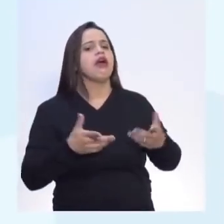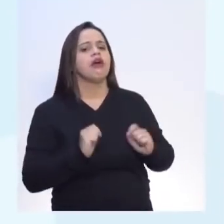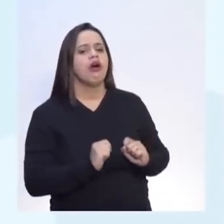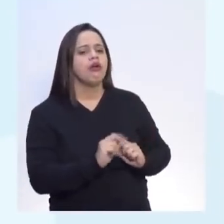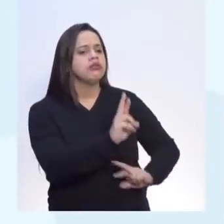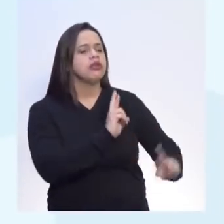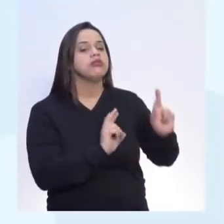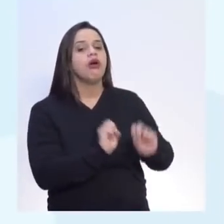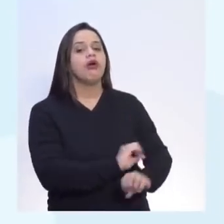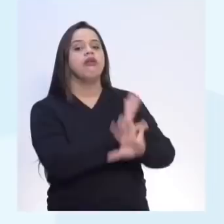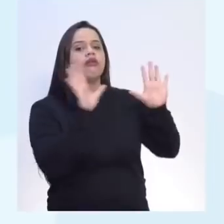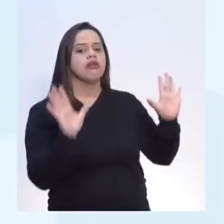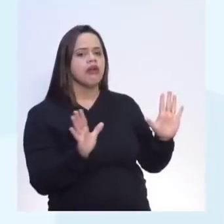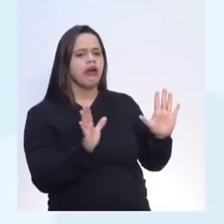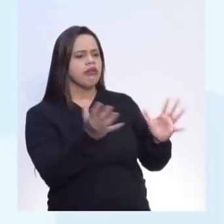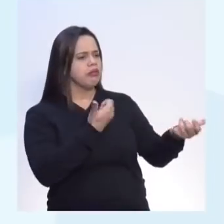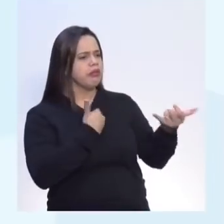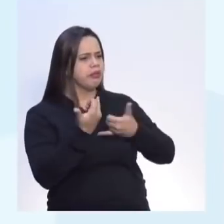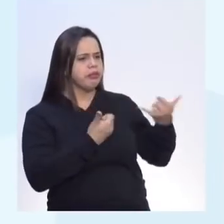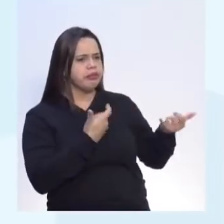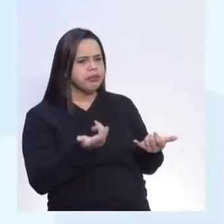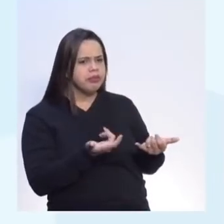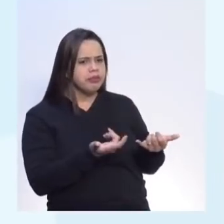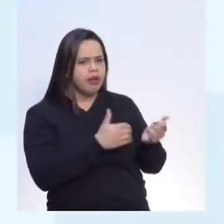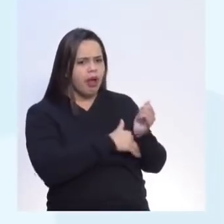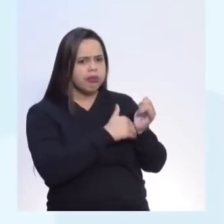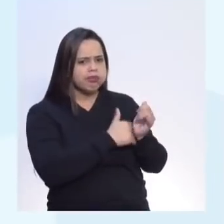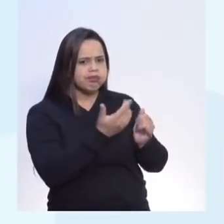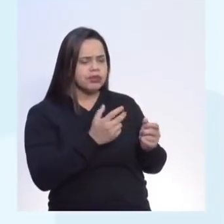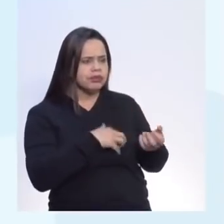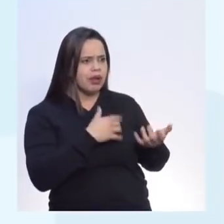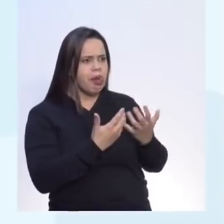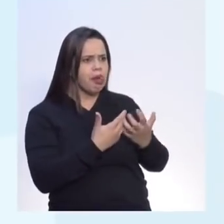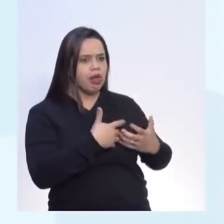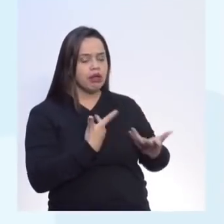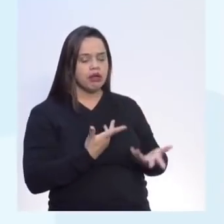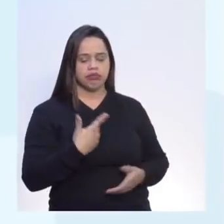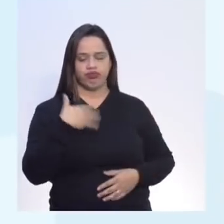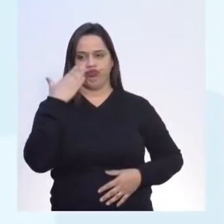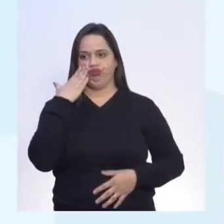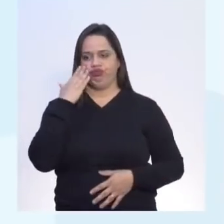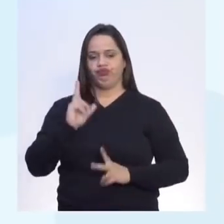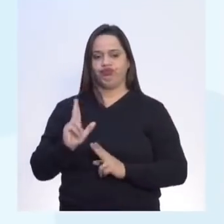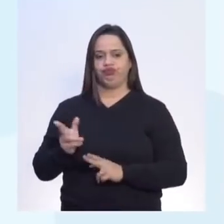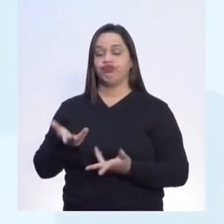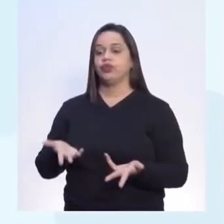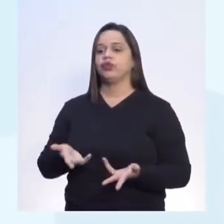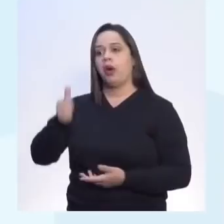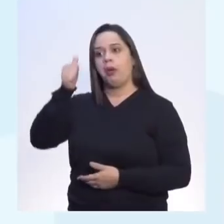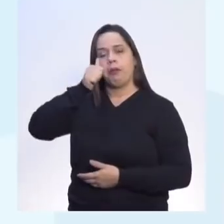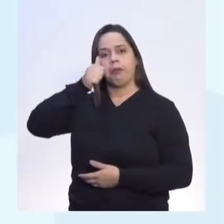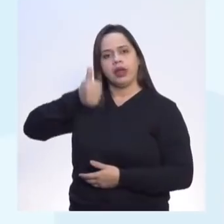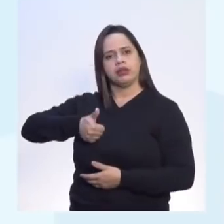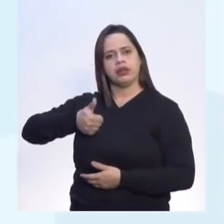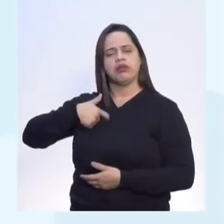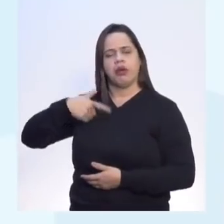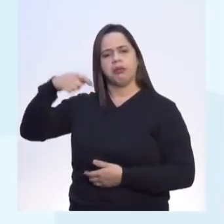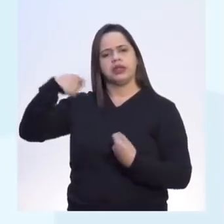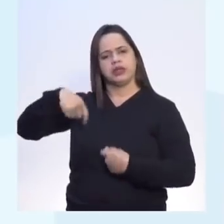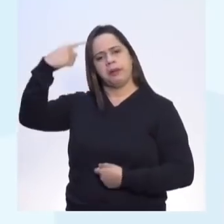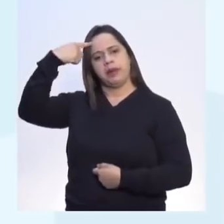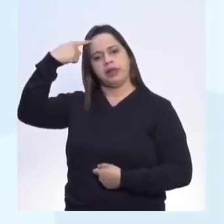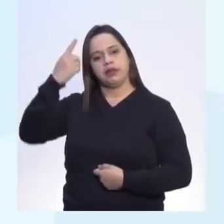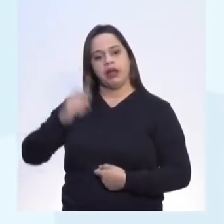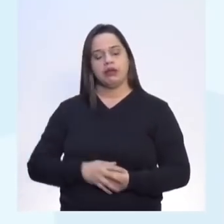resposta clara, vem com um quebra-cabeça. Confesso que fiquei na mesma. Pedrinho, temos que pensar. Emília,